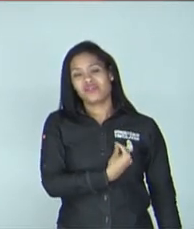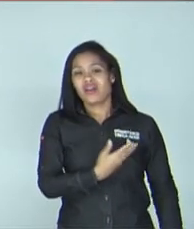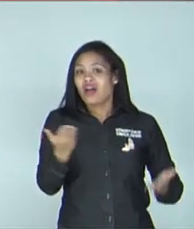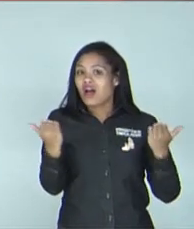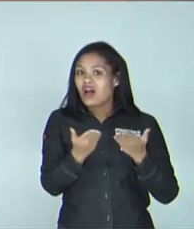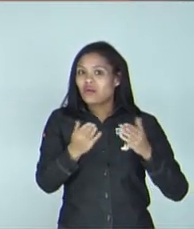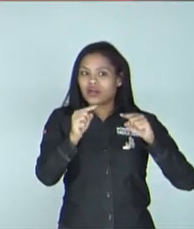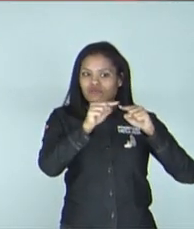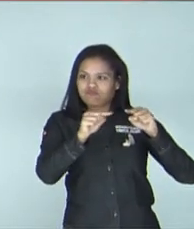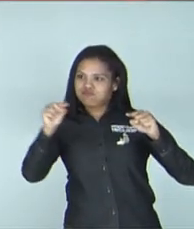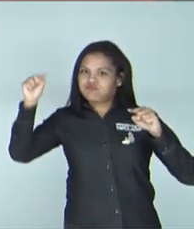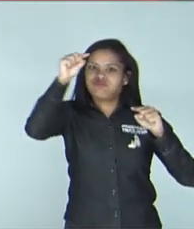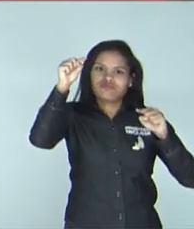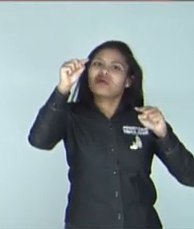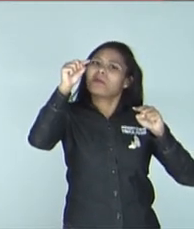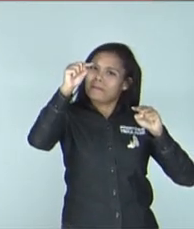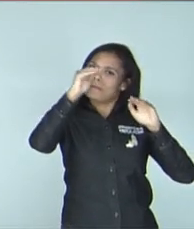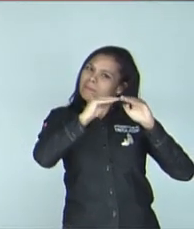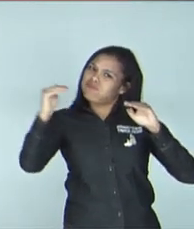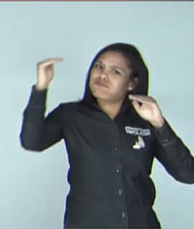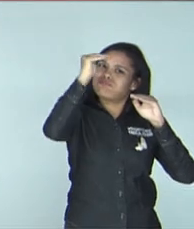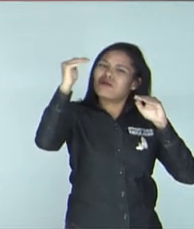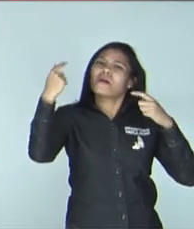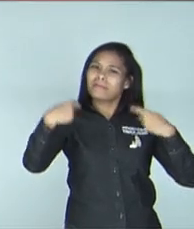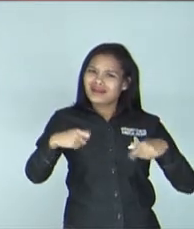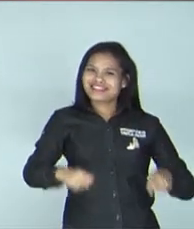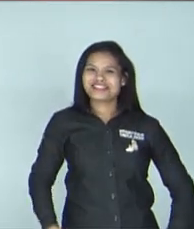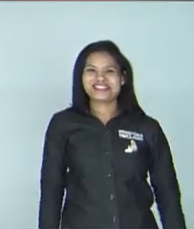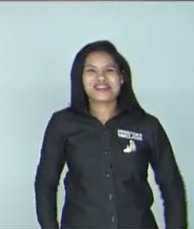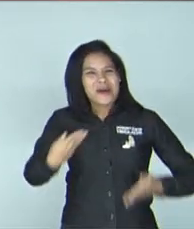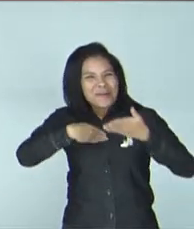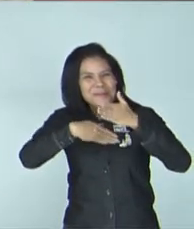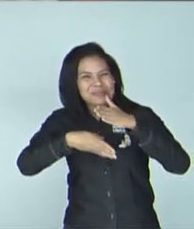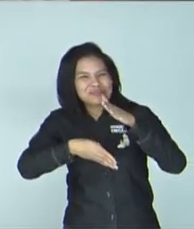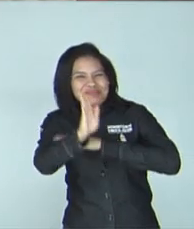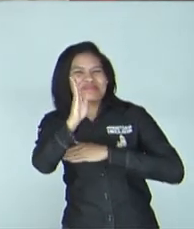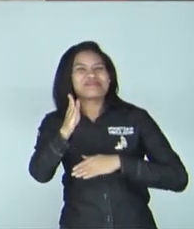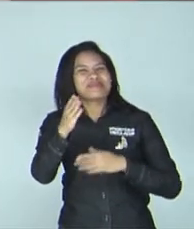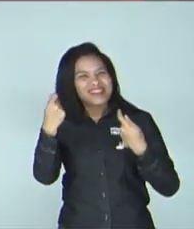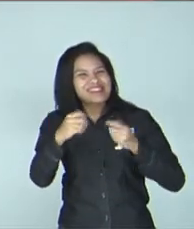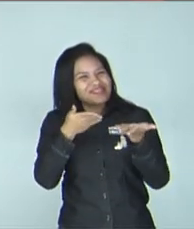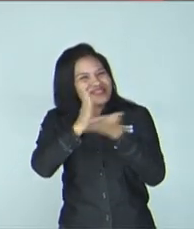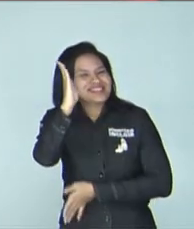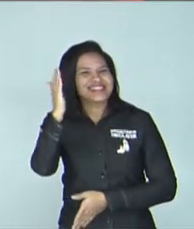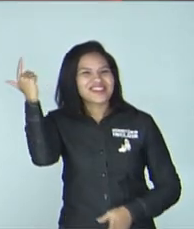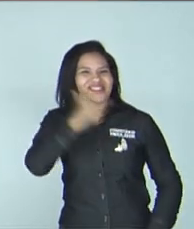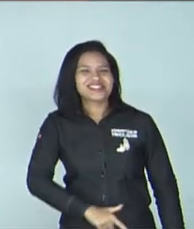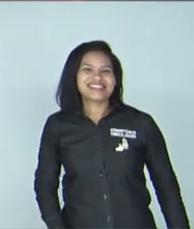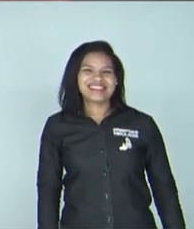tá na hora de passar no teste vive com deus um novo tempo aí a pandemia vai embora